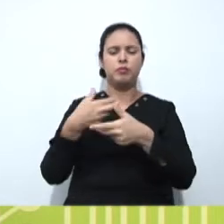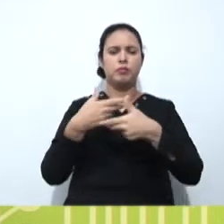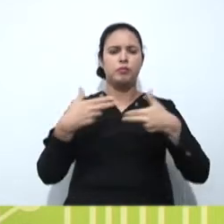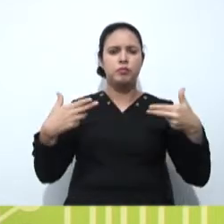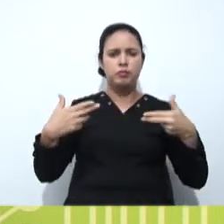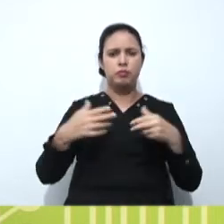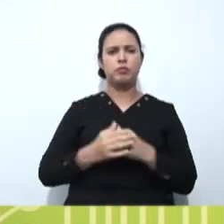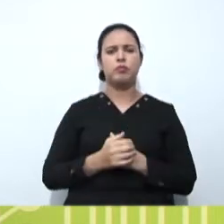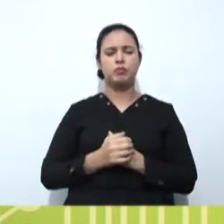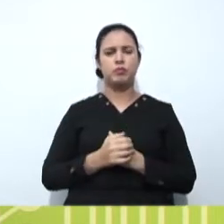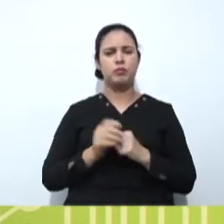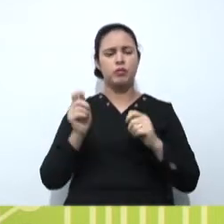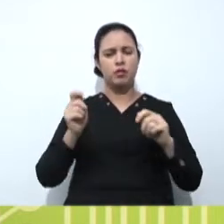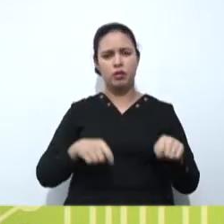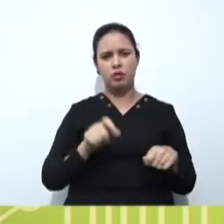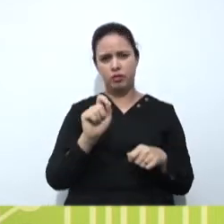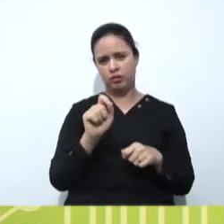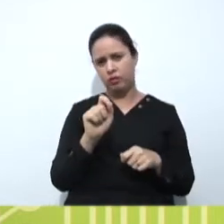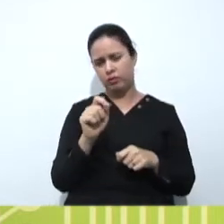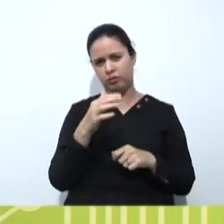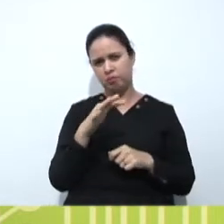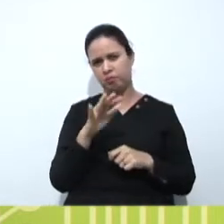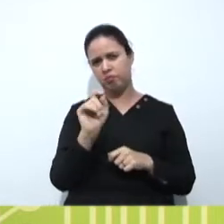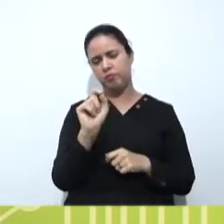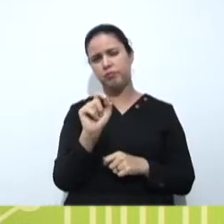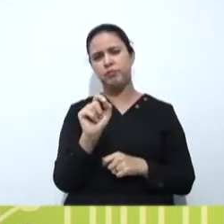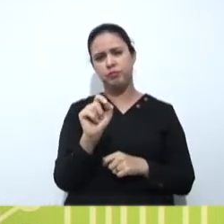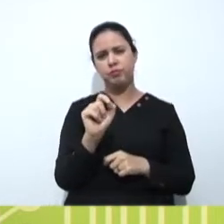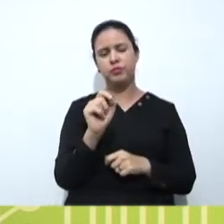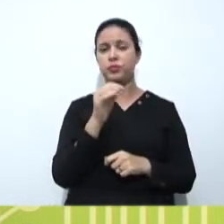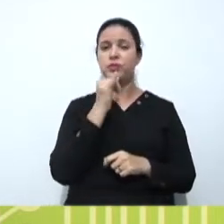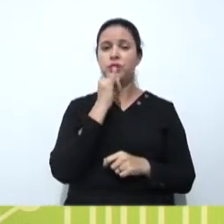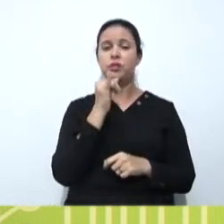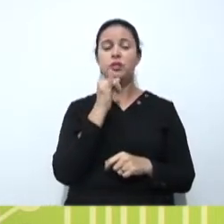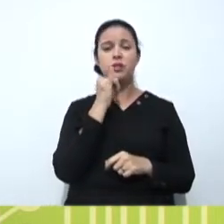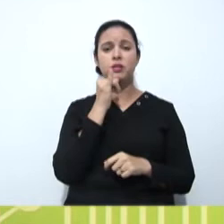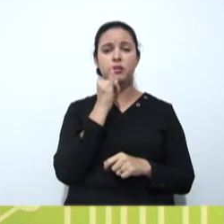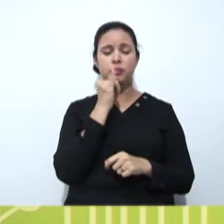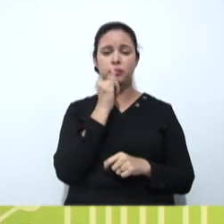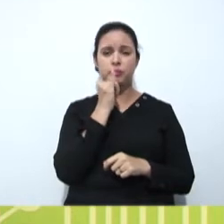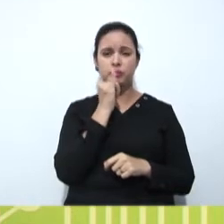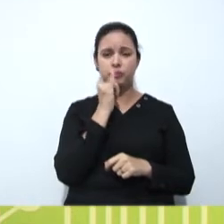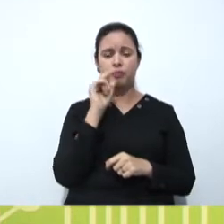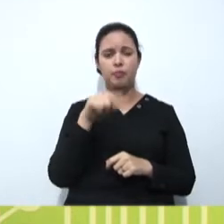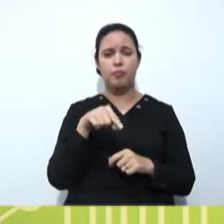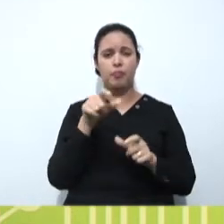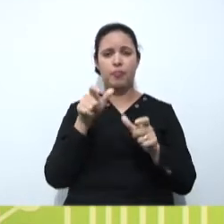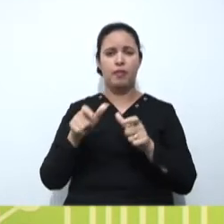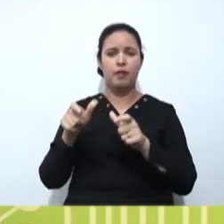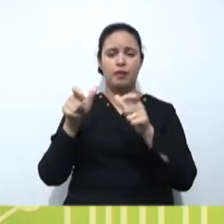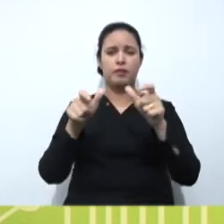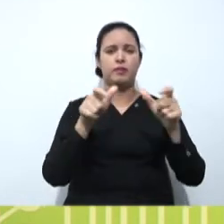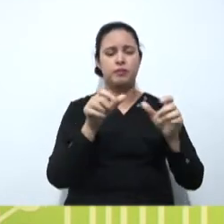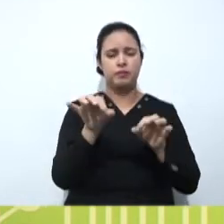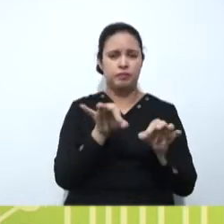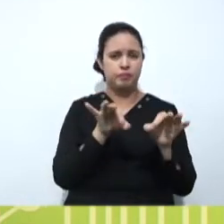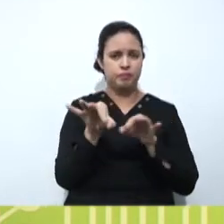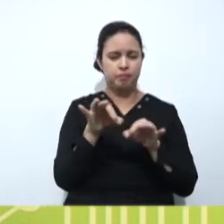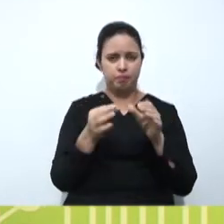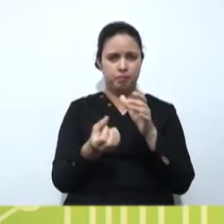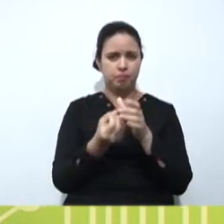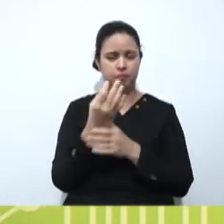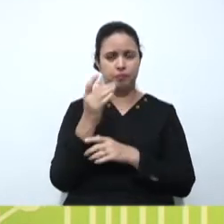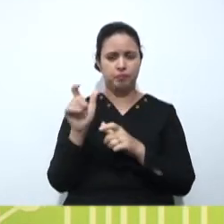Então, acaba sendo mais ou menos esses os exemplos de a região de arranjo produtivo